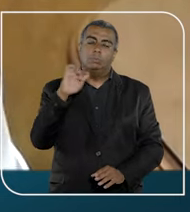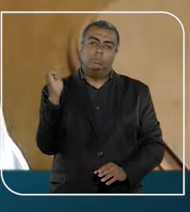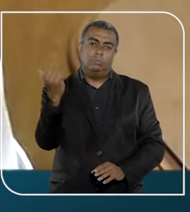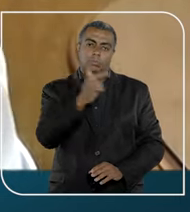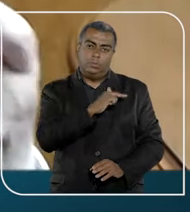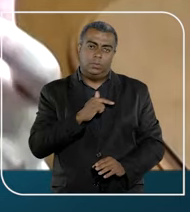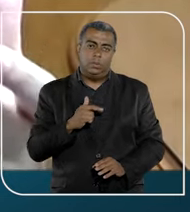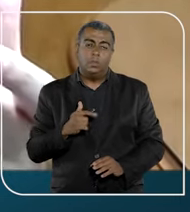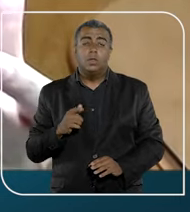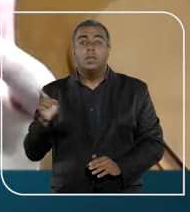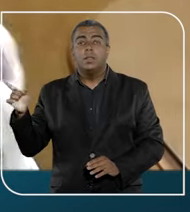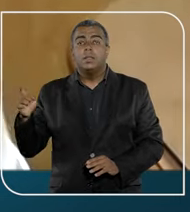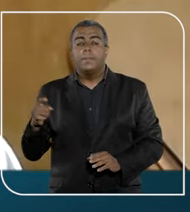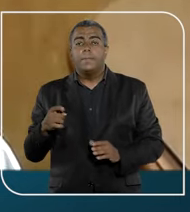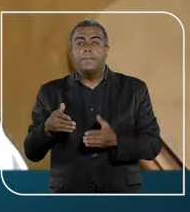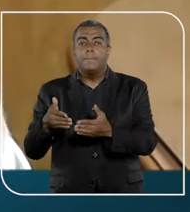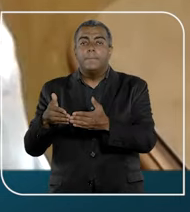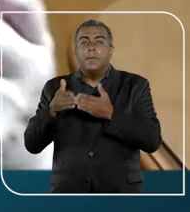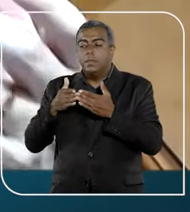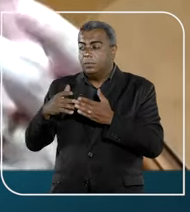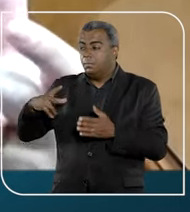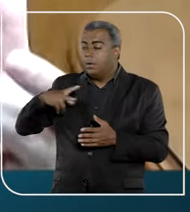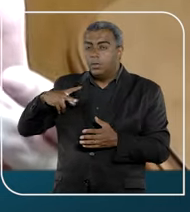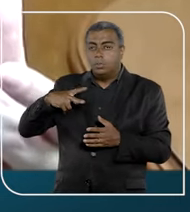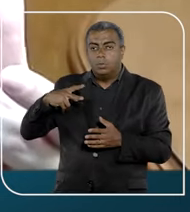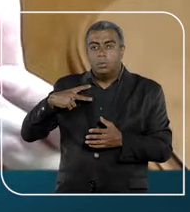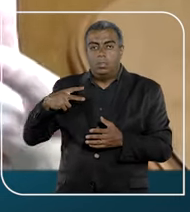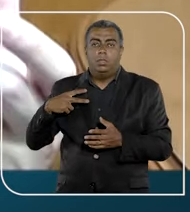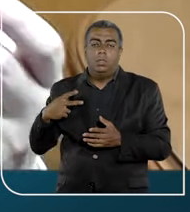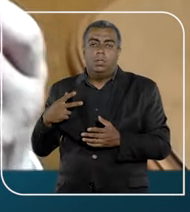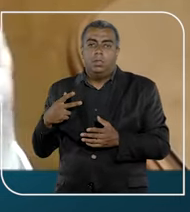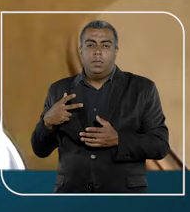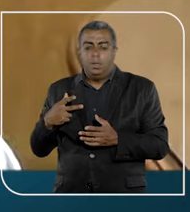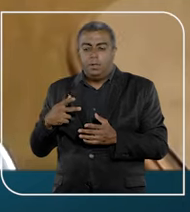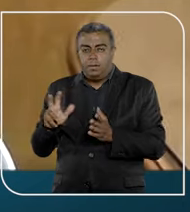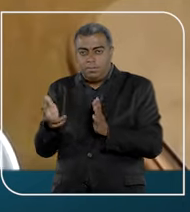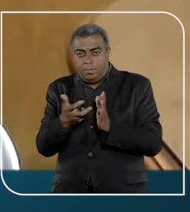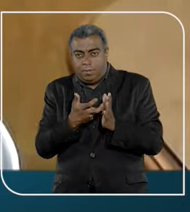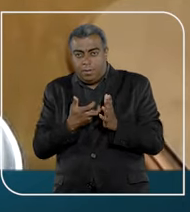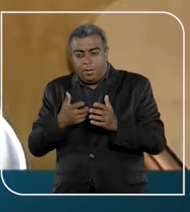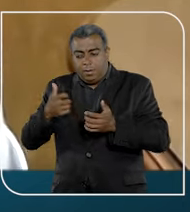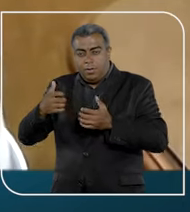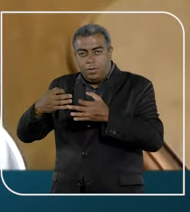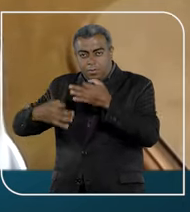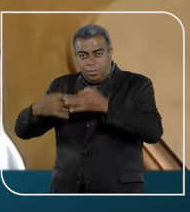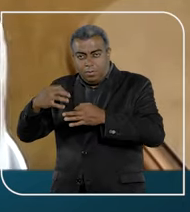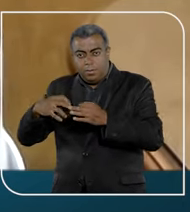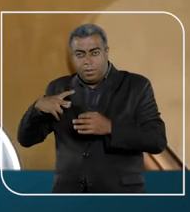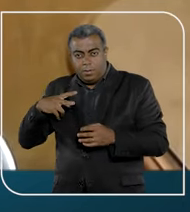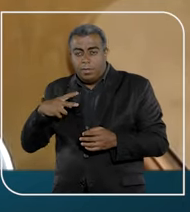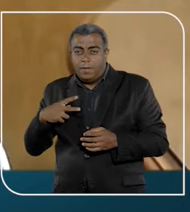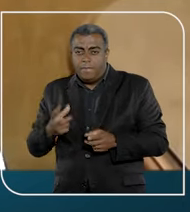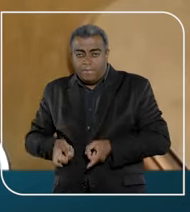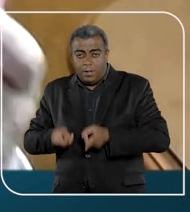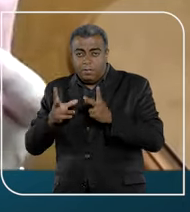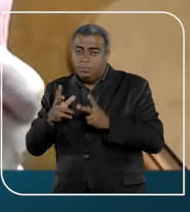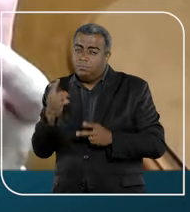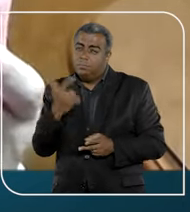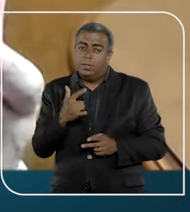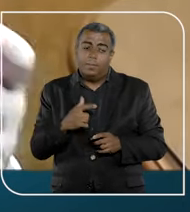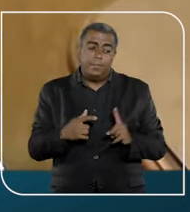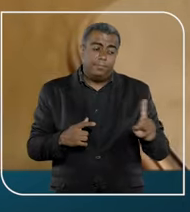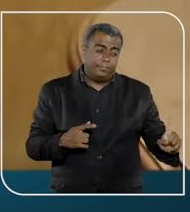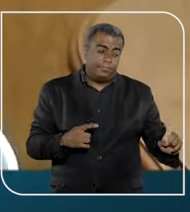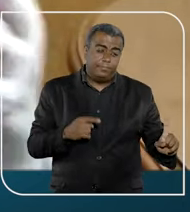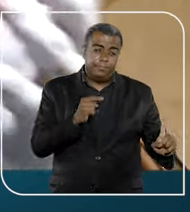algo comum, né? O pessoal não pede alienação por iniciativa particular, porque a opção normalmente é das